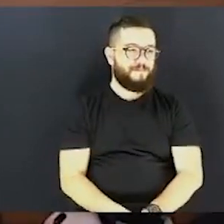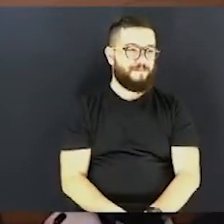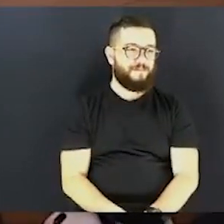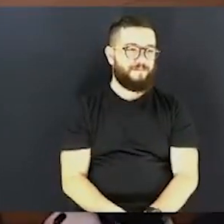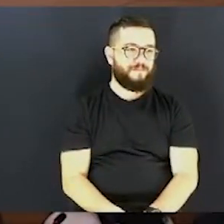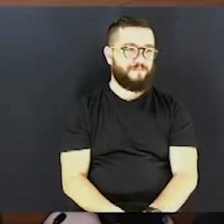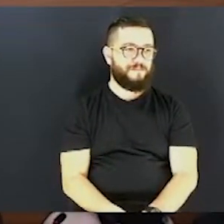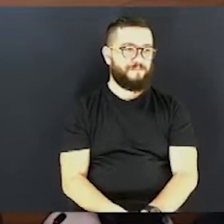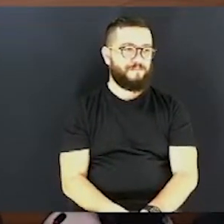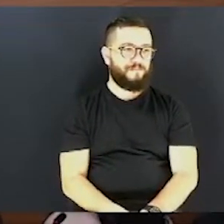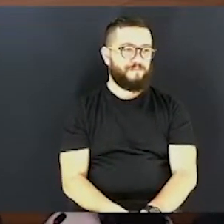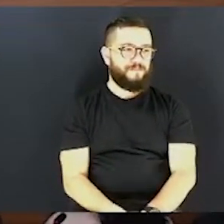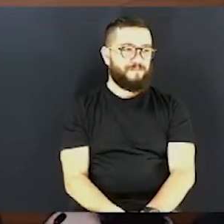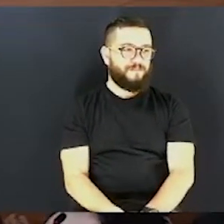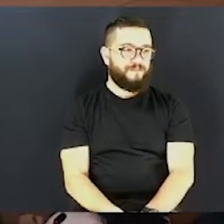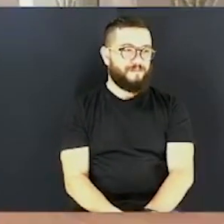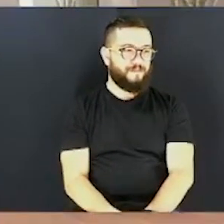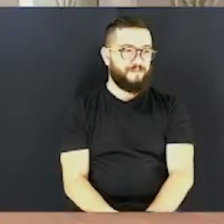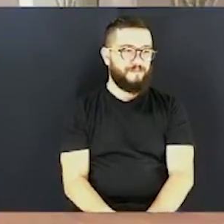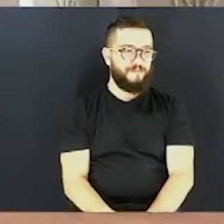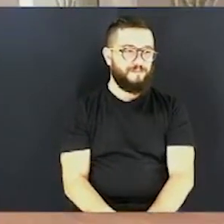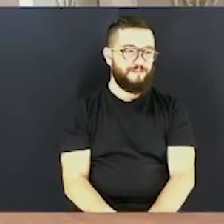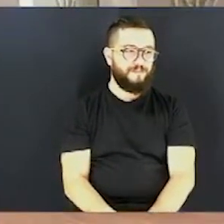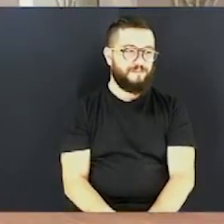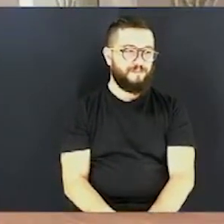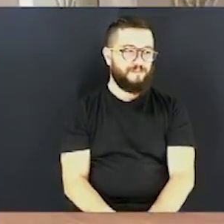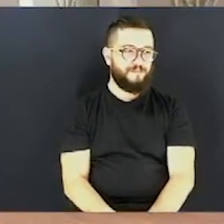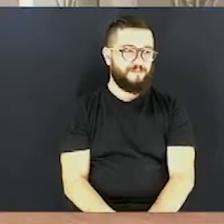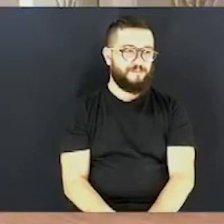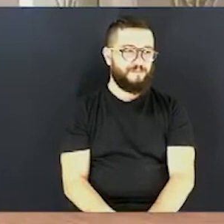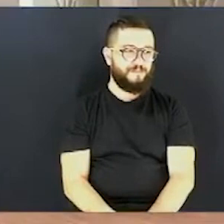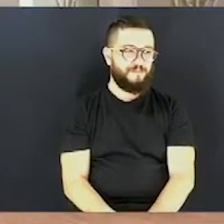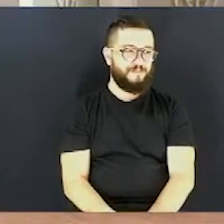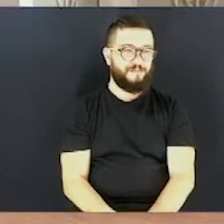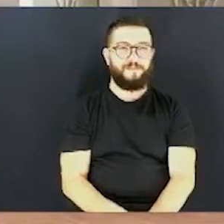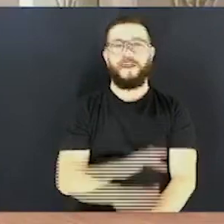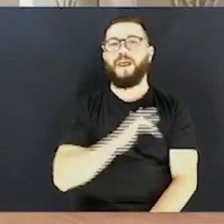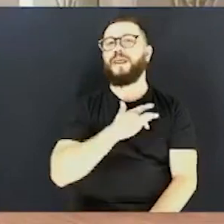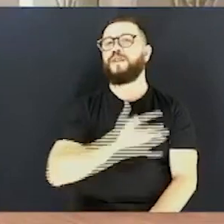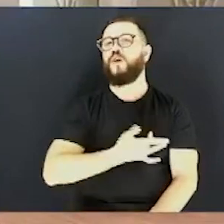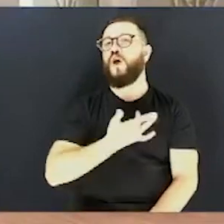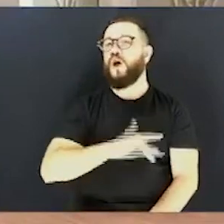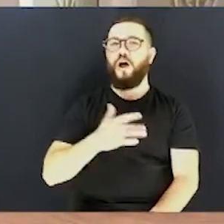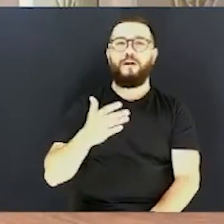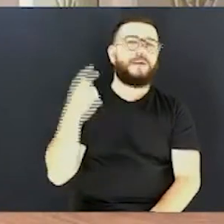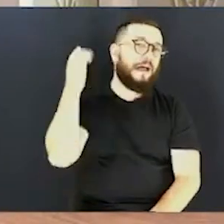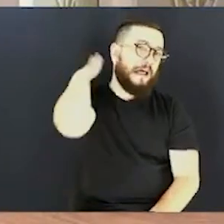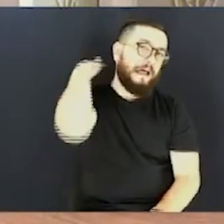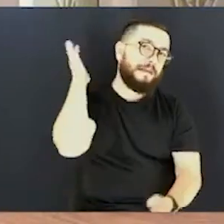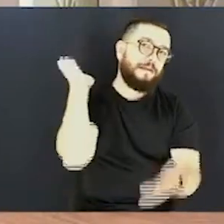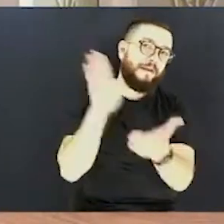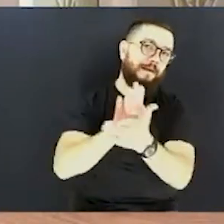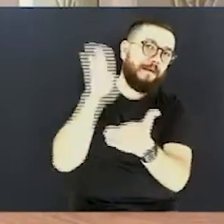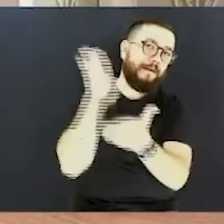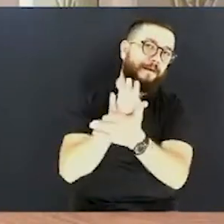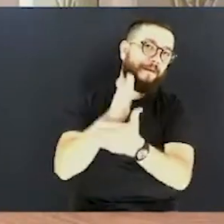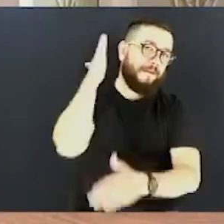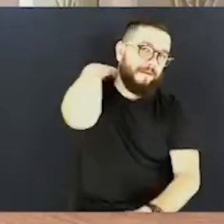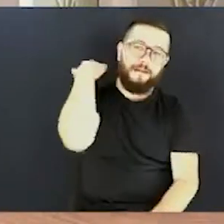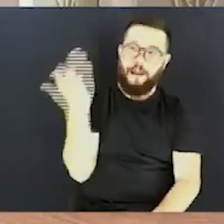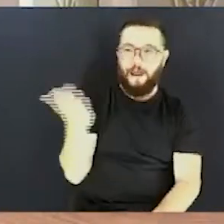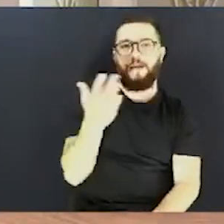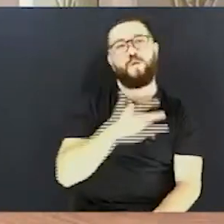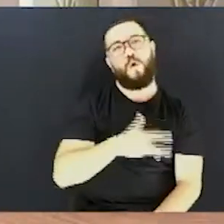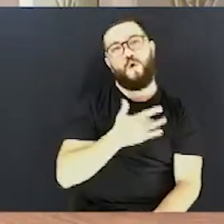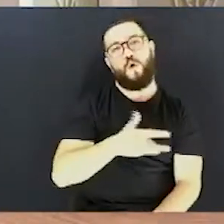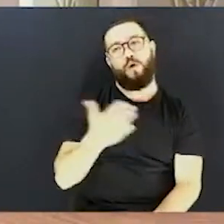Encerrou ou não? Então, tá bom. Coitada da Indiara, alguém bate nas costas dela lá, coitadinho. Gente, não